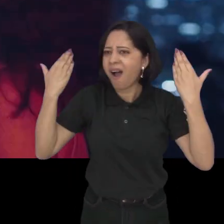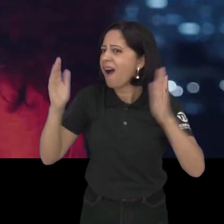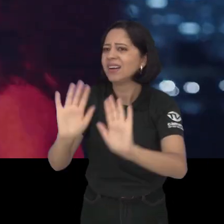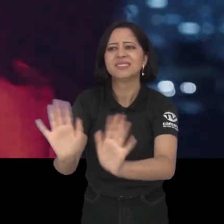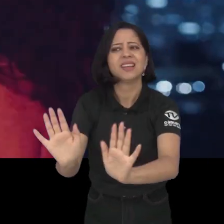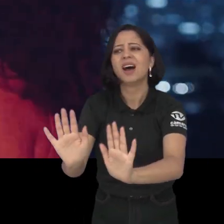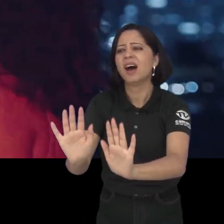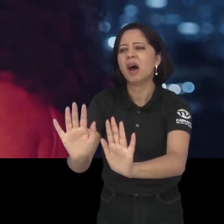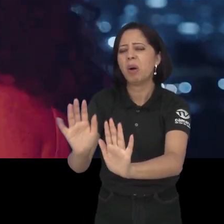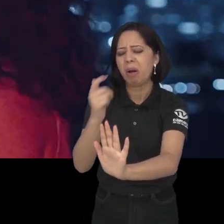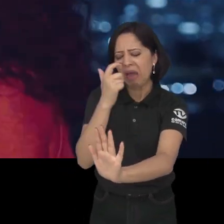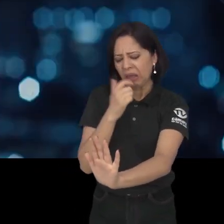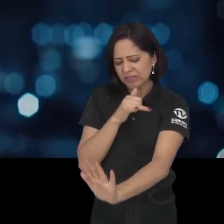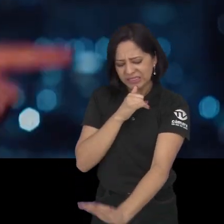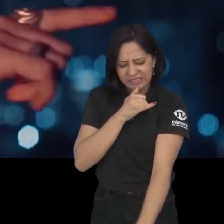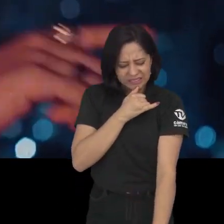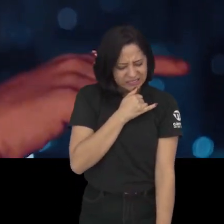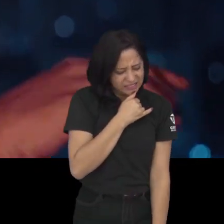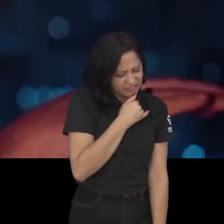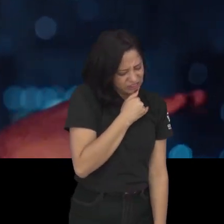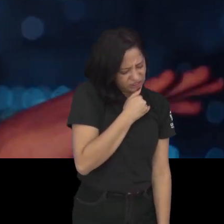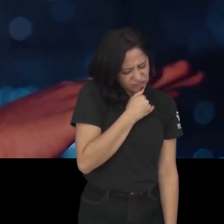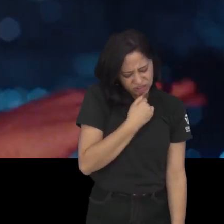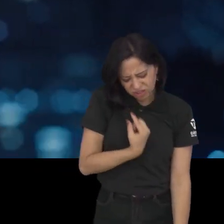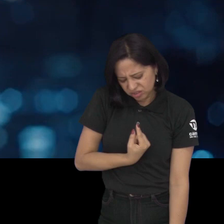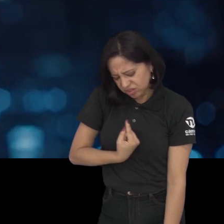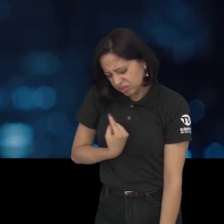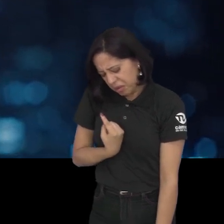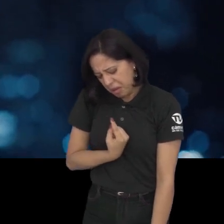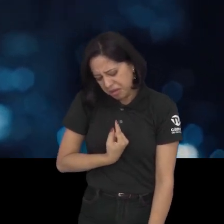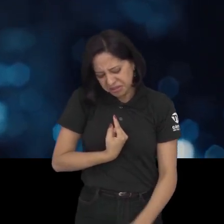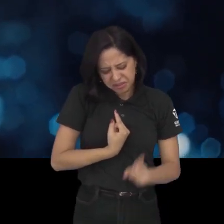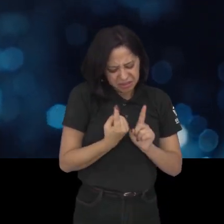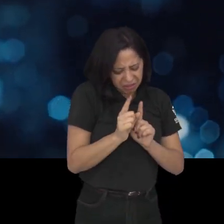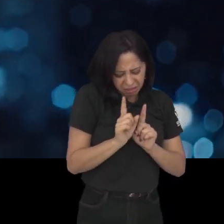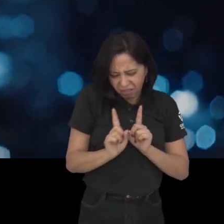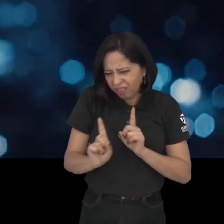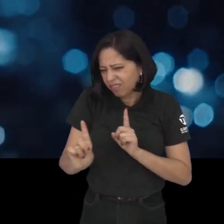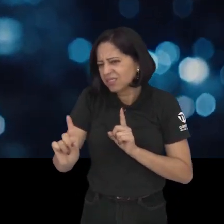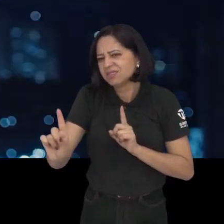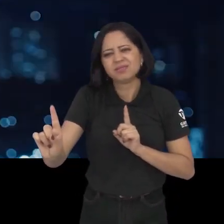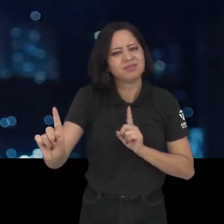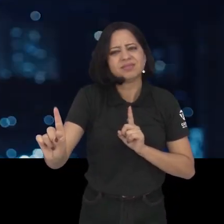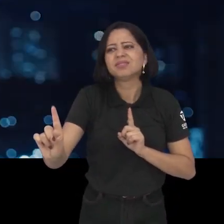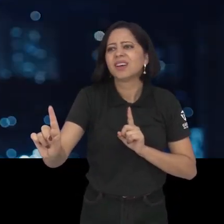um pouco mal, é que sem você nada é igual.